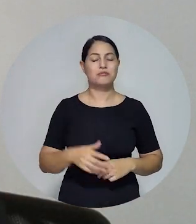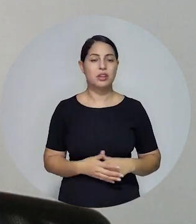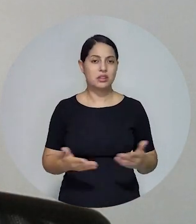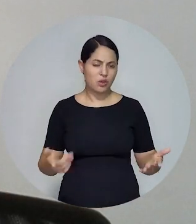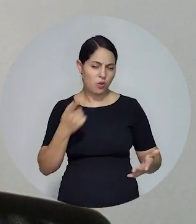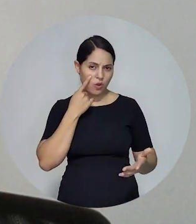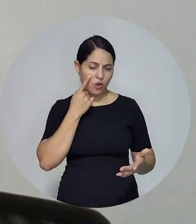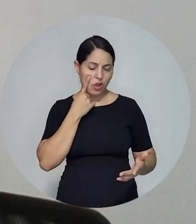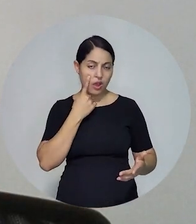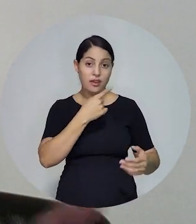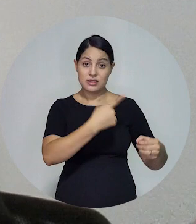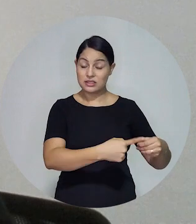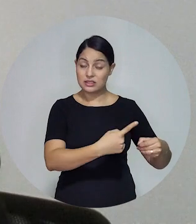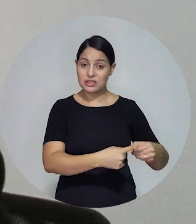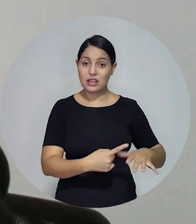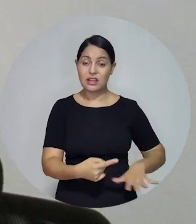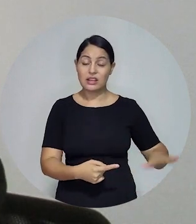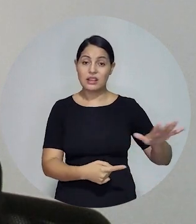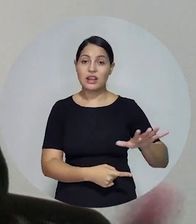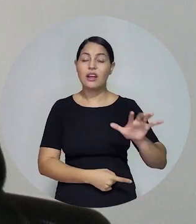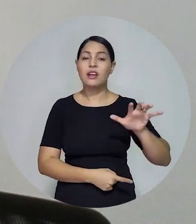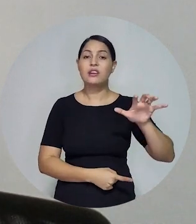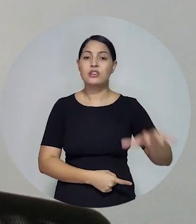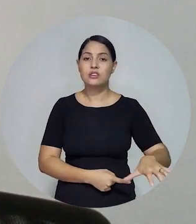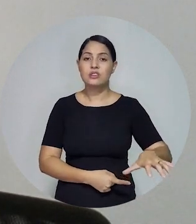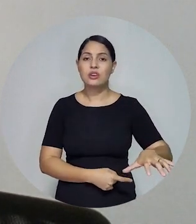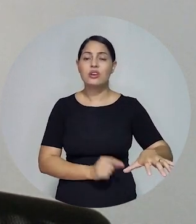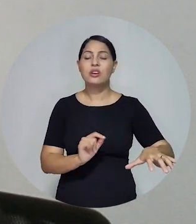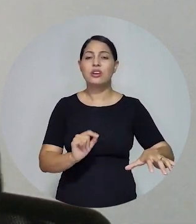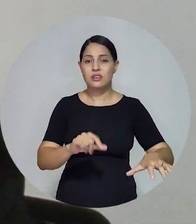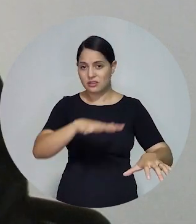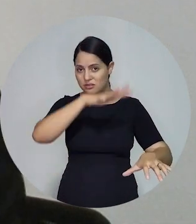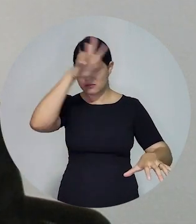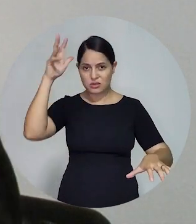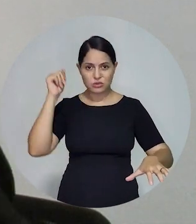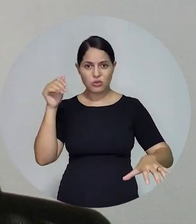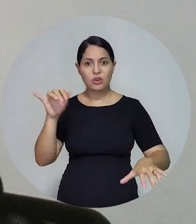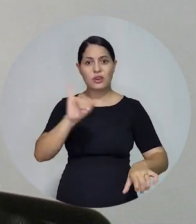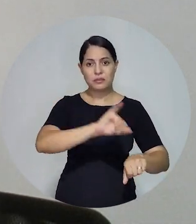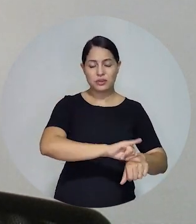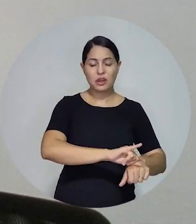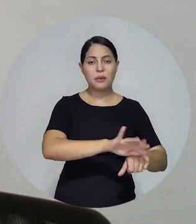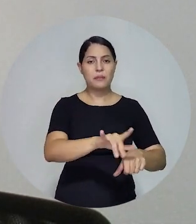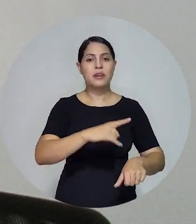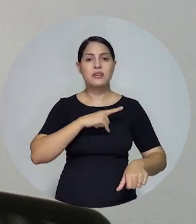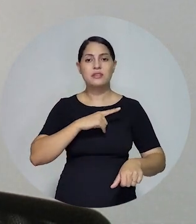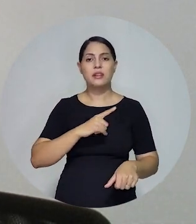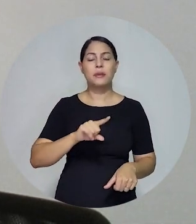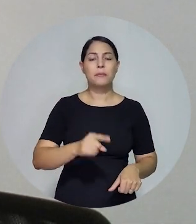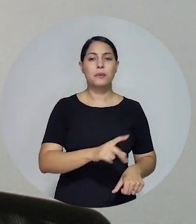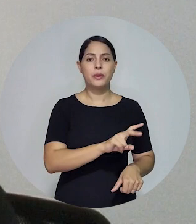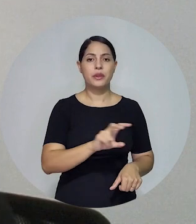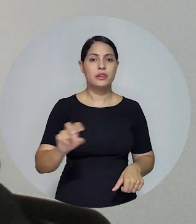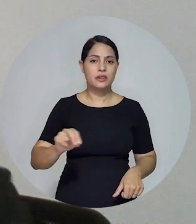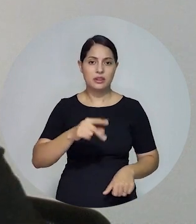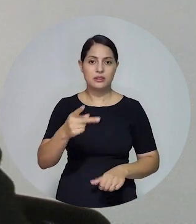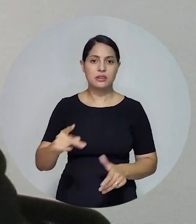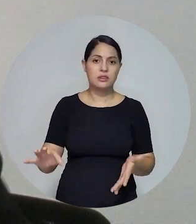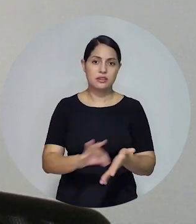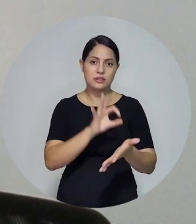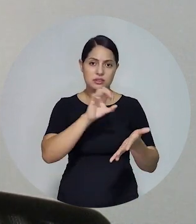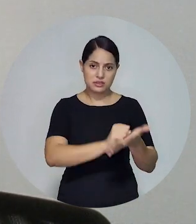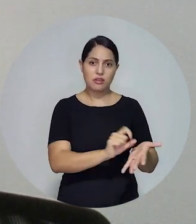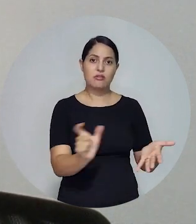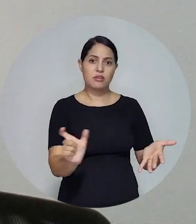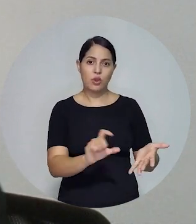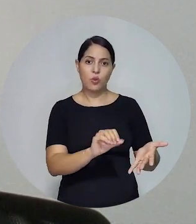norte do estado de Mato Grosso. Sinop, por ser um polo regional, conhecida como a capital do Nortão do Mato Grosso, contempla não só os